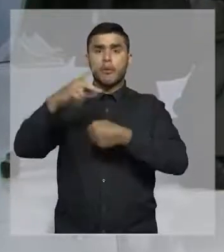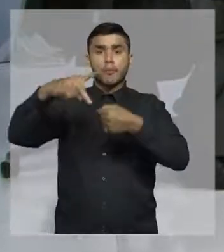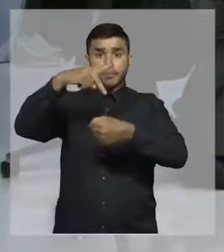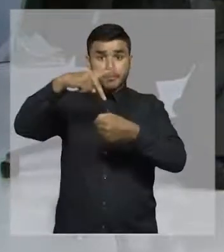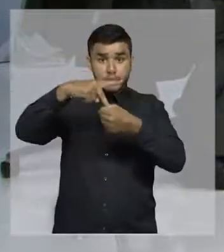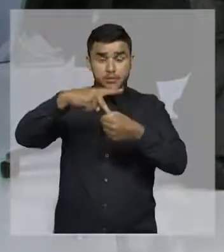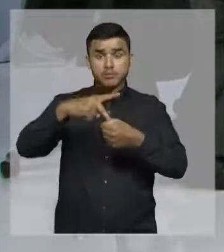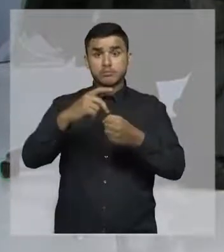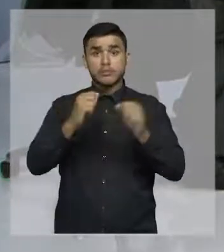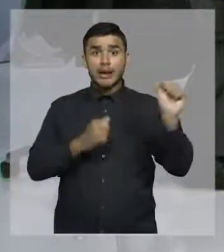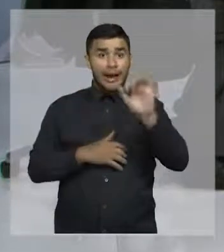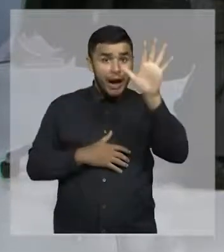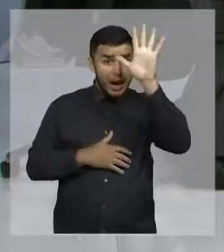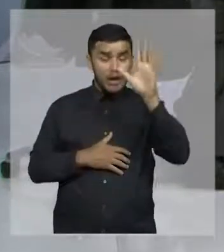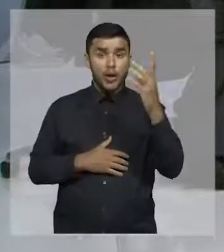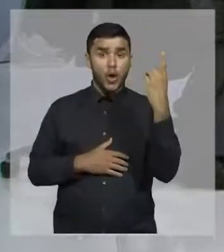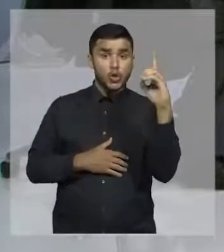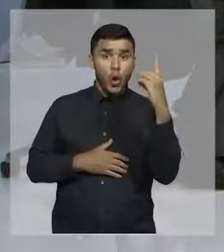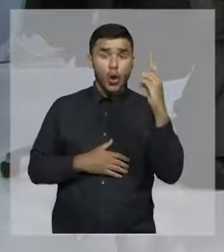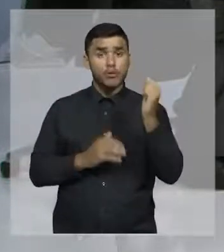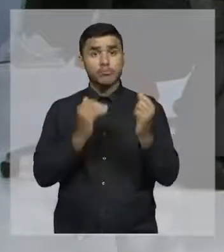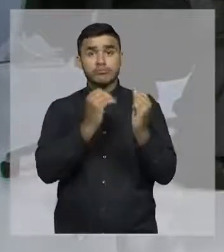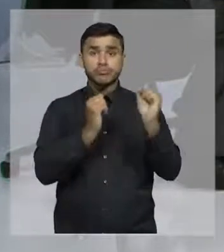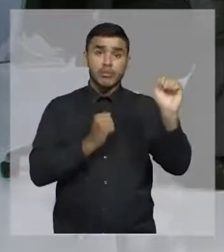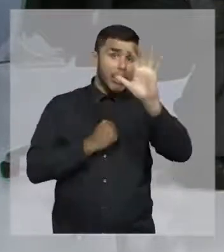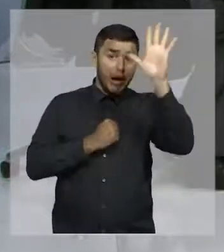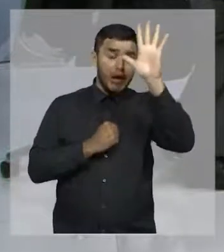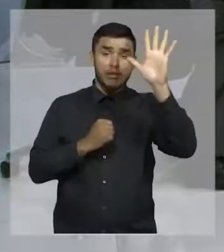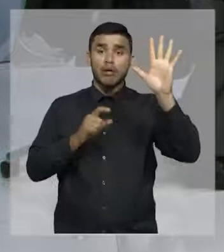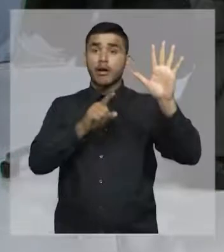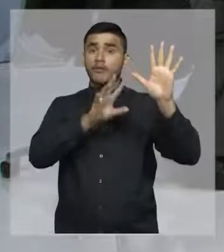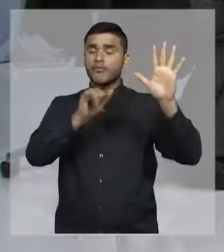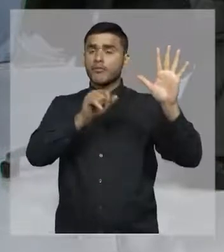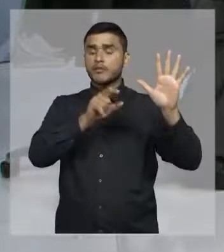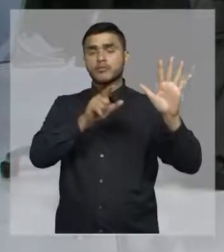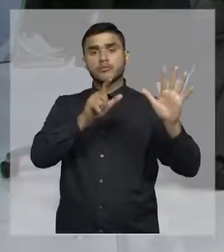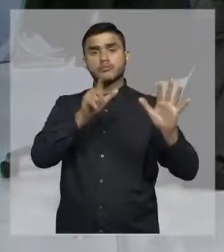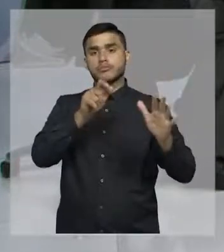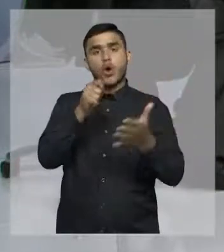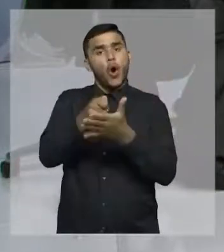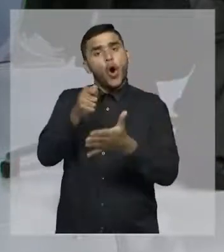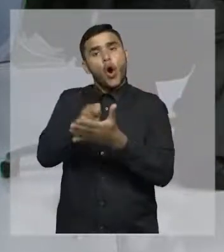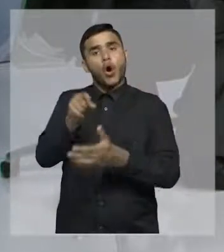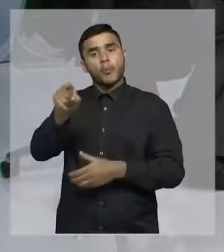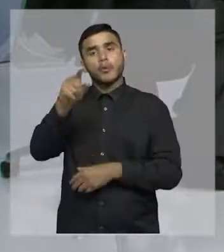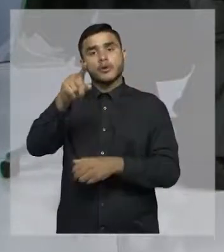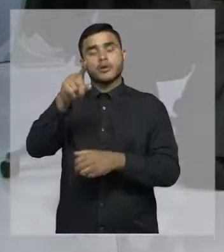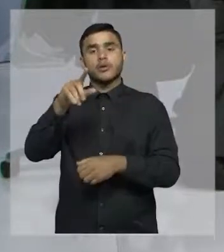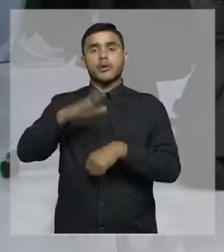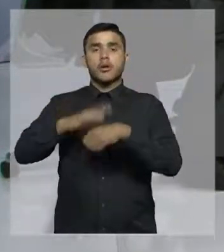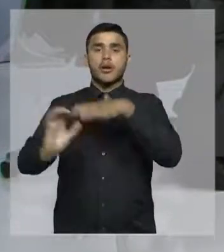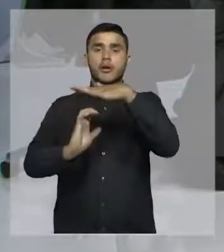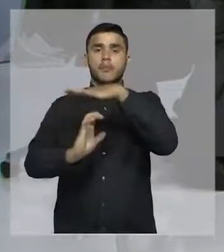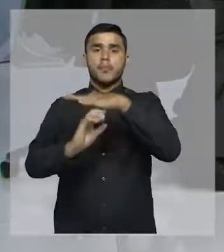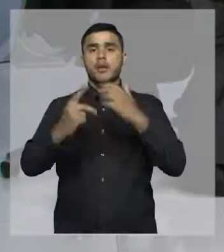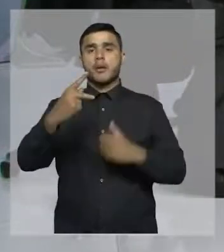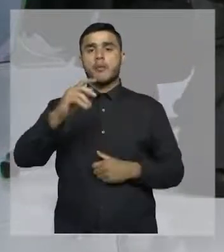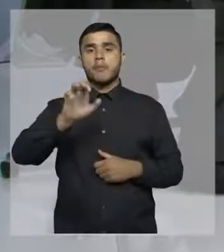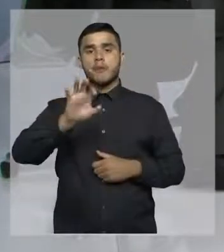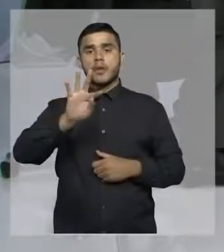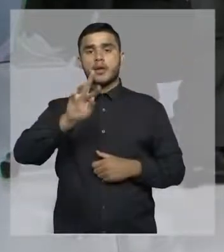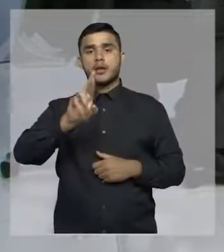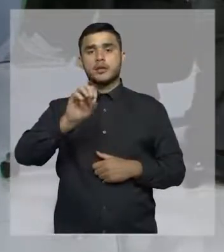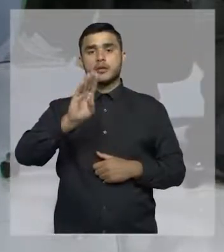do dólar, que agrava a alta do petróleo, pressiona a Petrobras, que está sendo pressionada pela cobrança de dívidas, inclusive